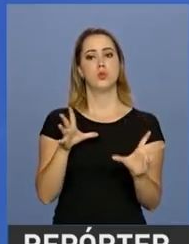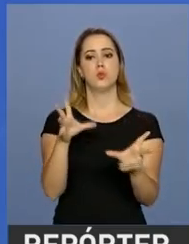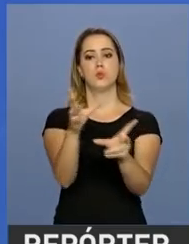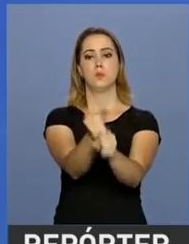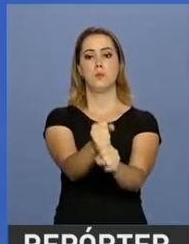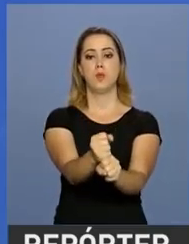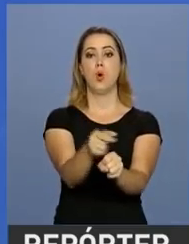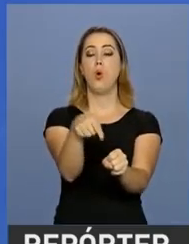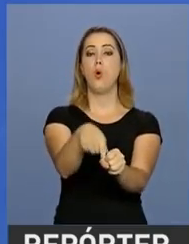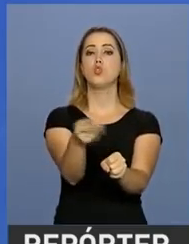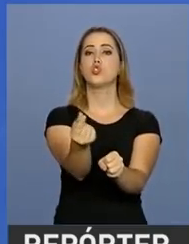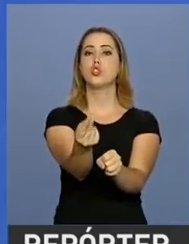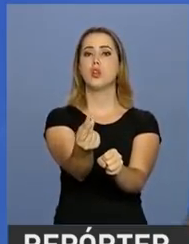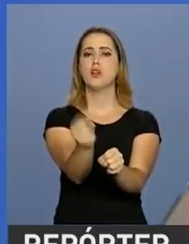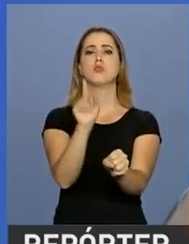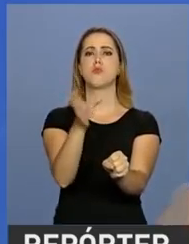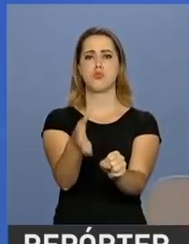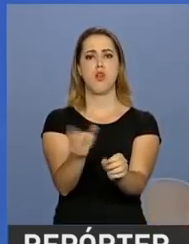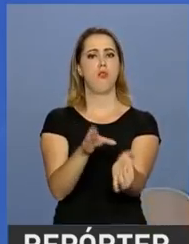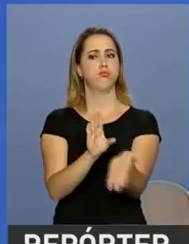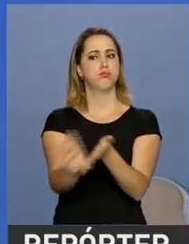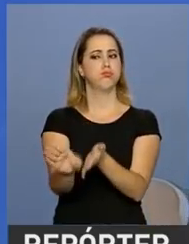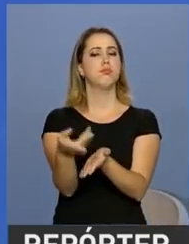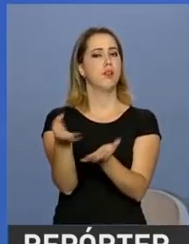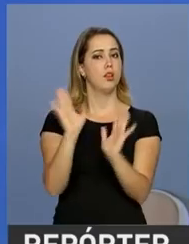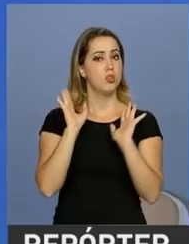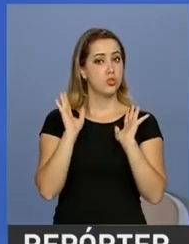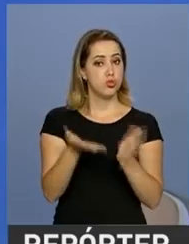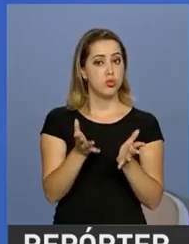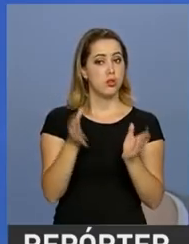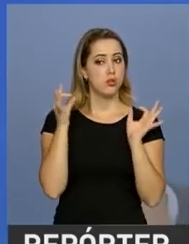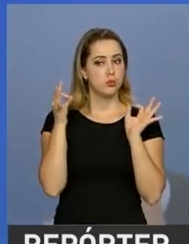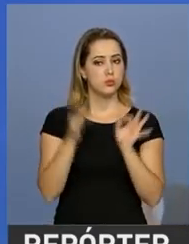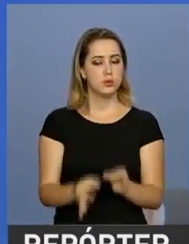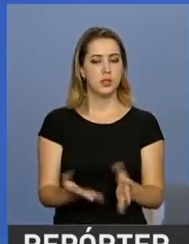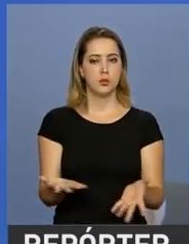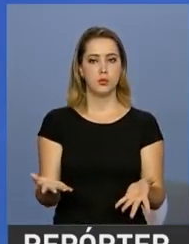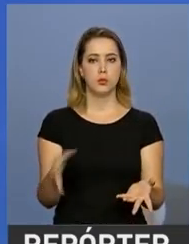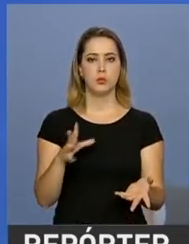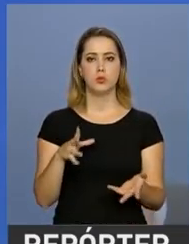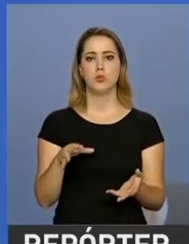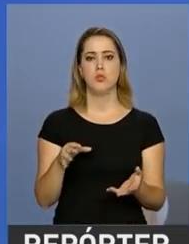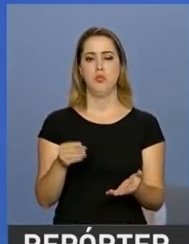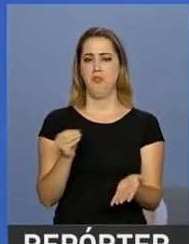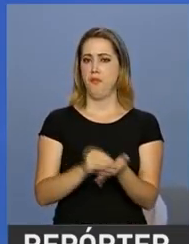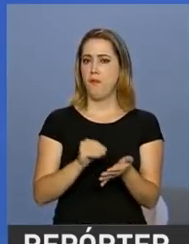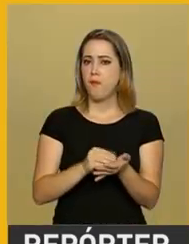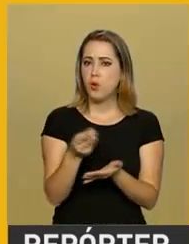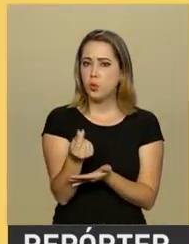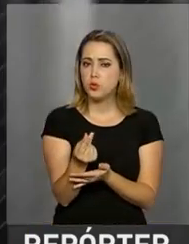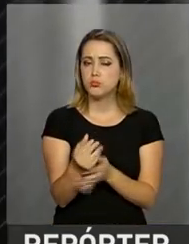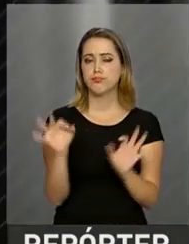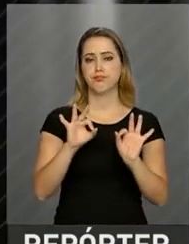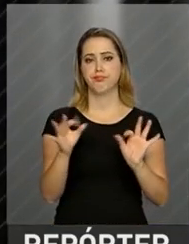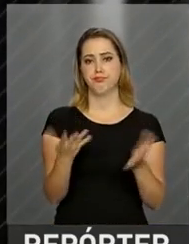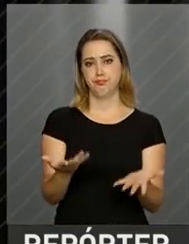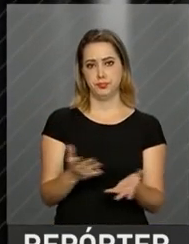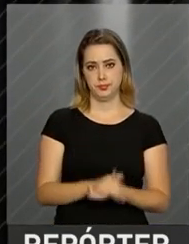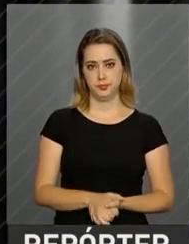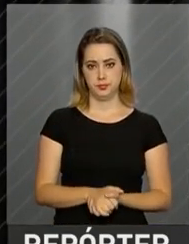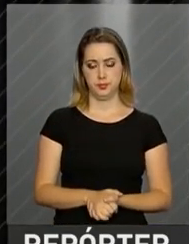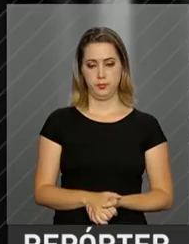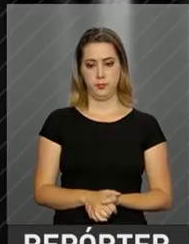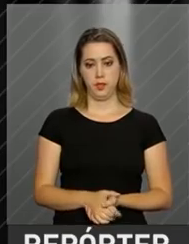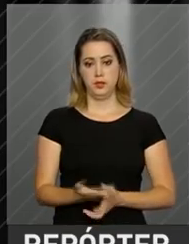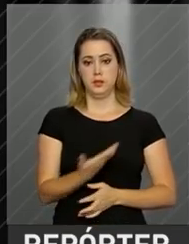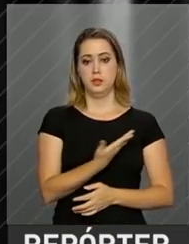é nada que está previsto no plano para nada vai faltar dinheiro o plano nacional de